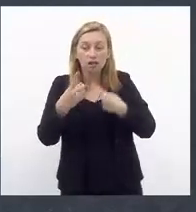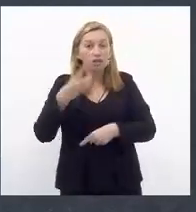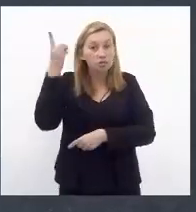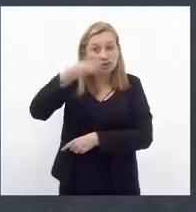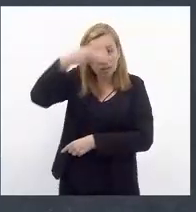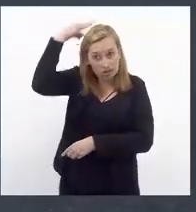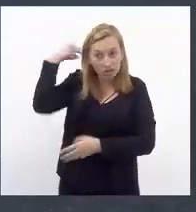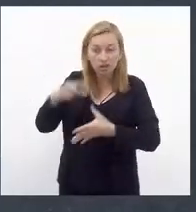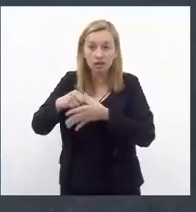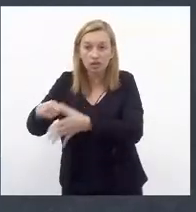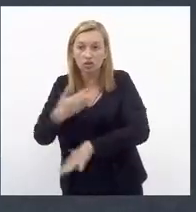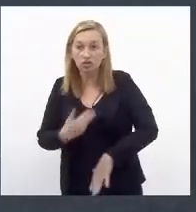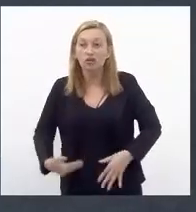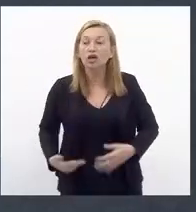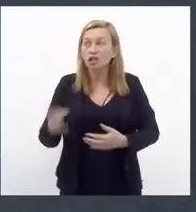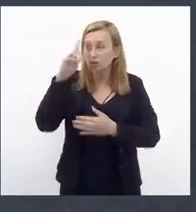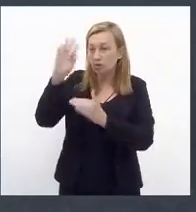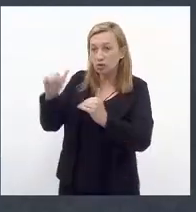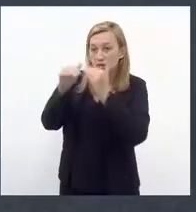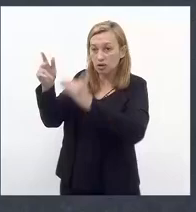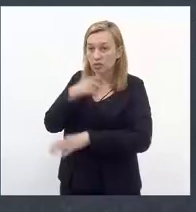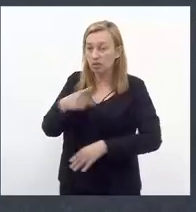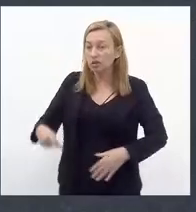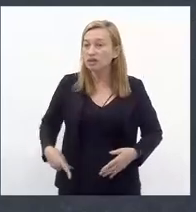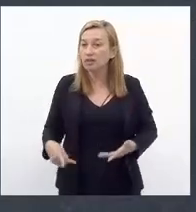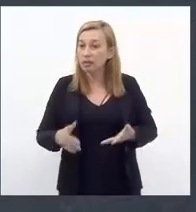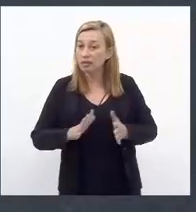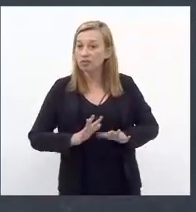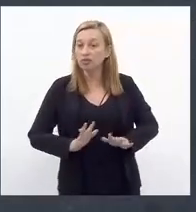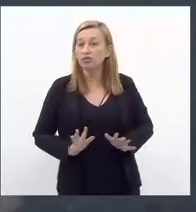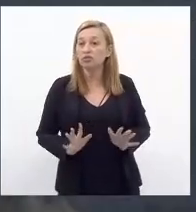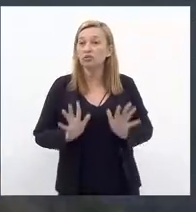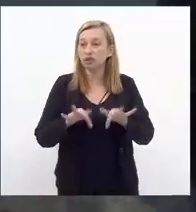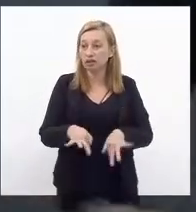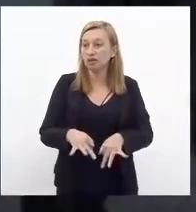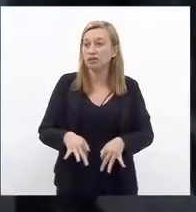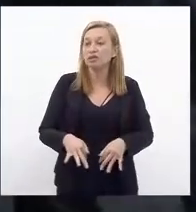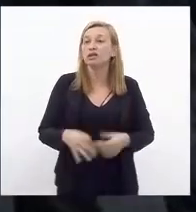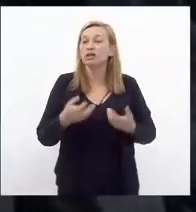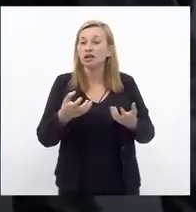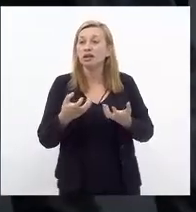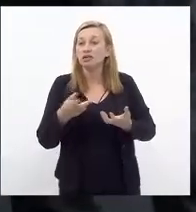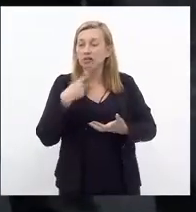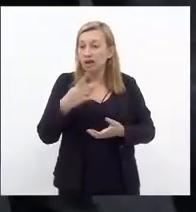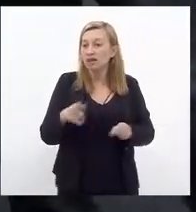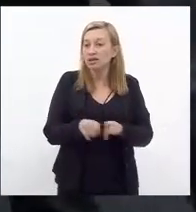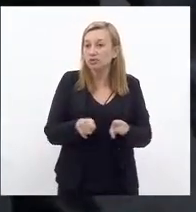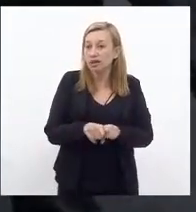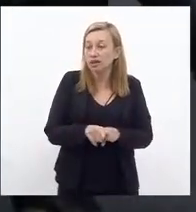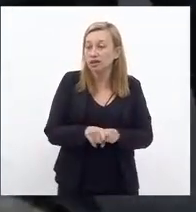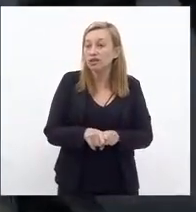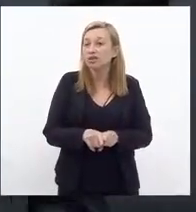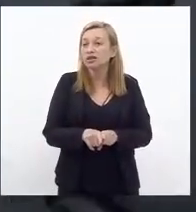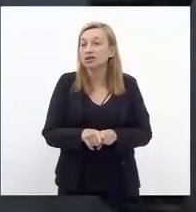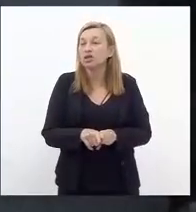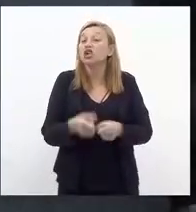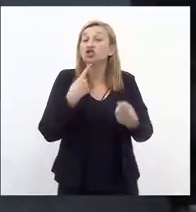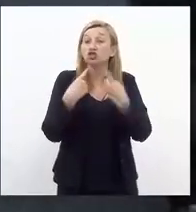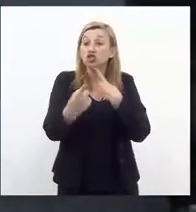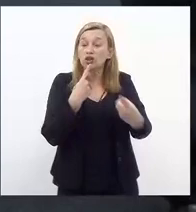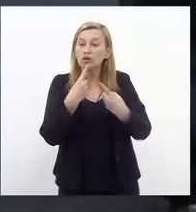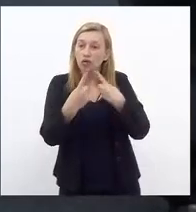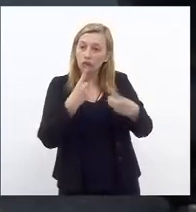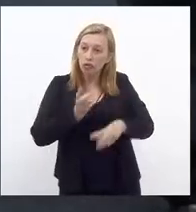deputado Márcio Pacheco líder do governo de vossa excelência vou concluir e a gente também eu quero destacar isso a gente também já